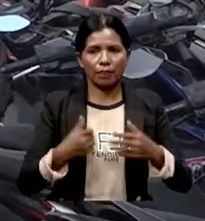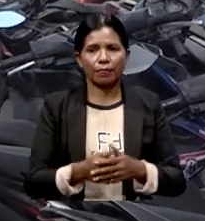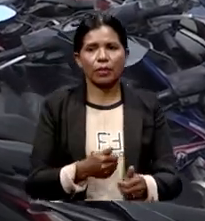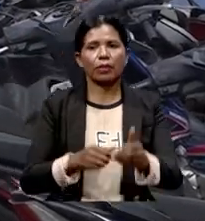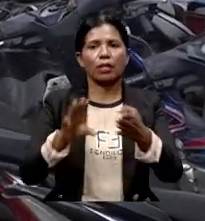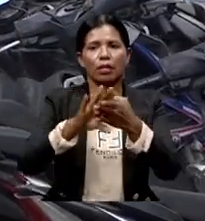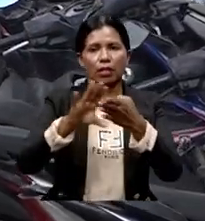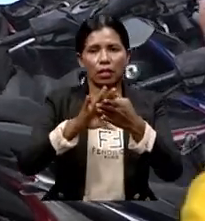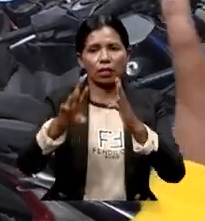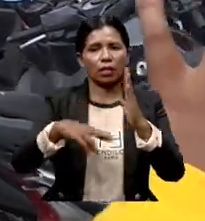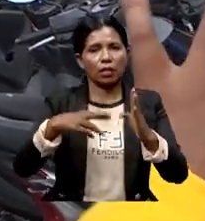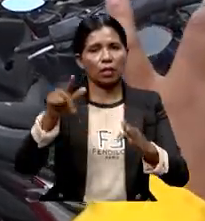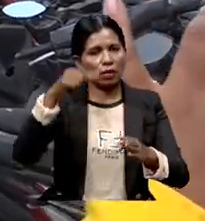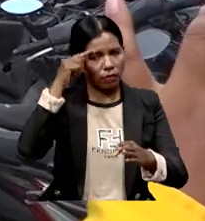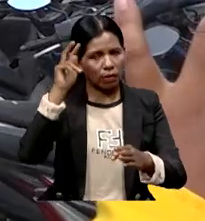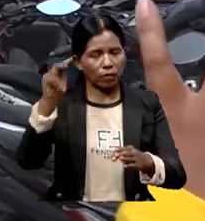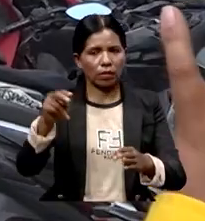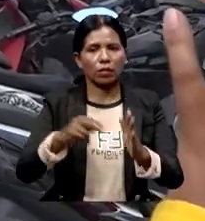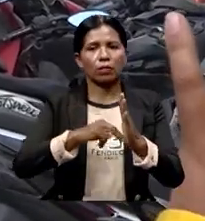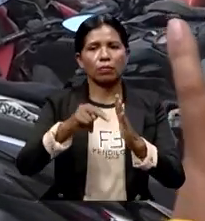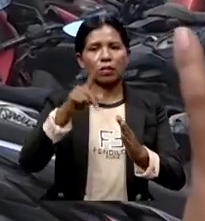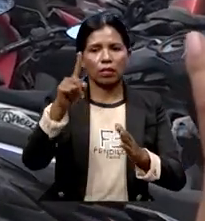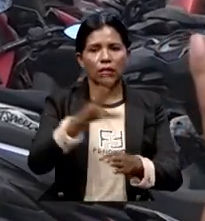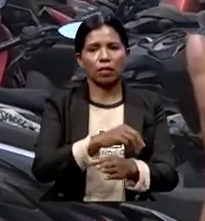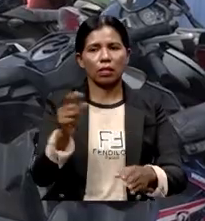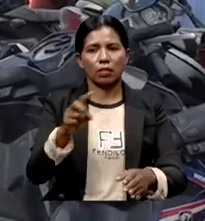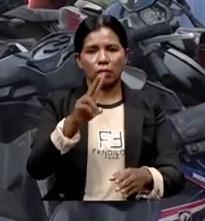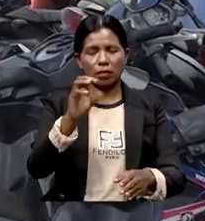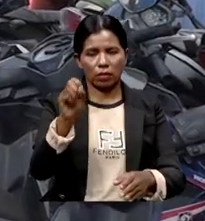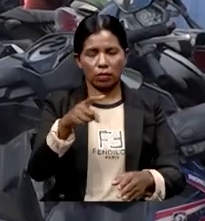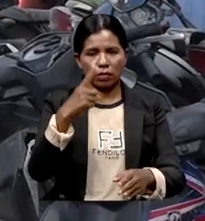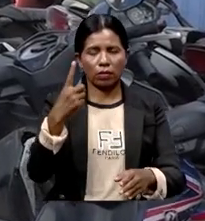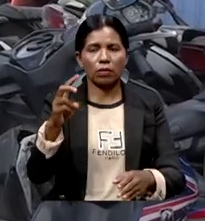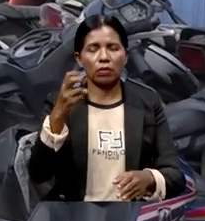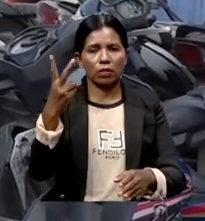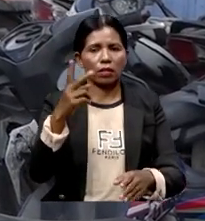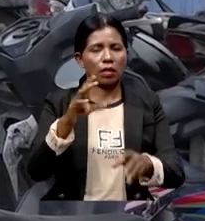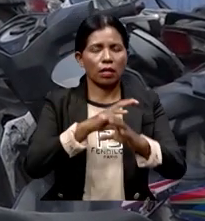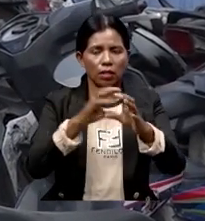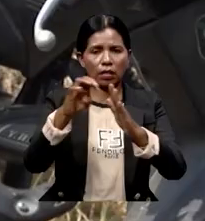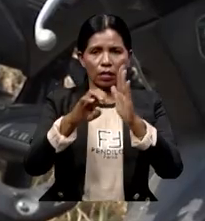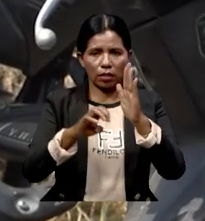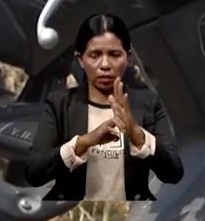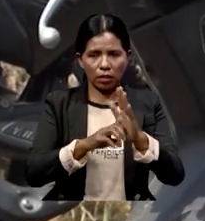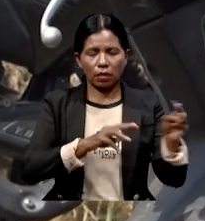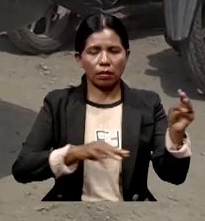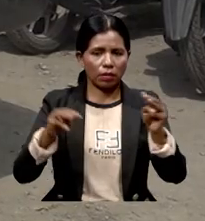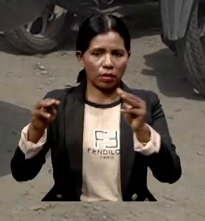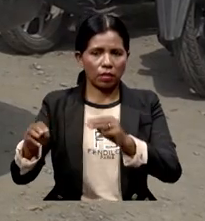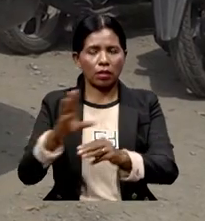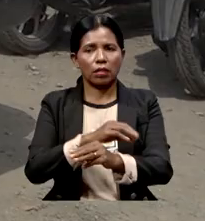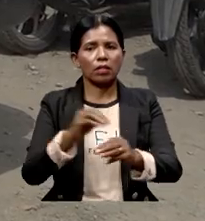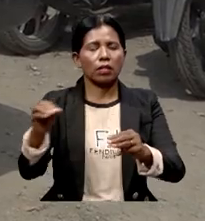carta circular governo nian ho número ida para rihun rua sarresen rua nebe bando careta estado sira halo movimento e a fim